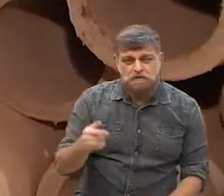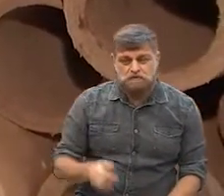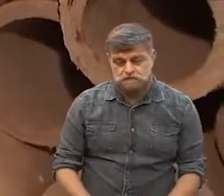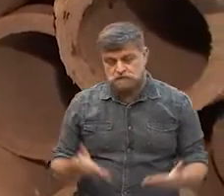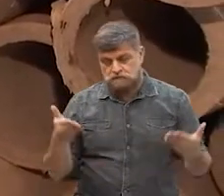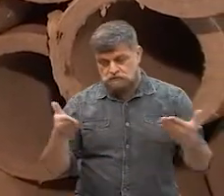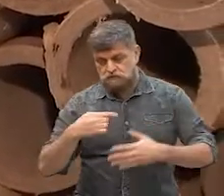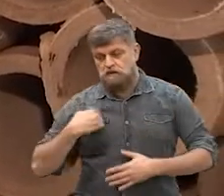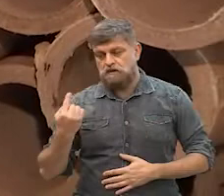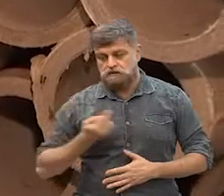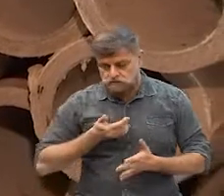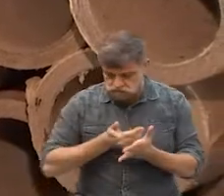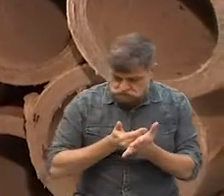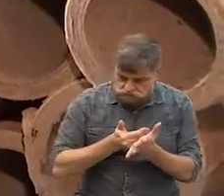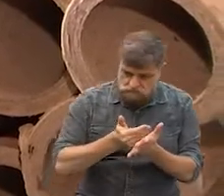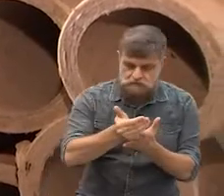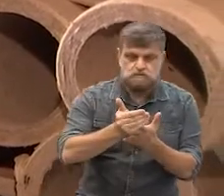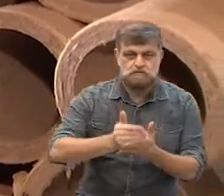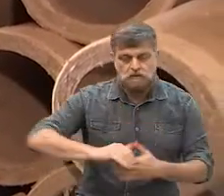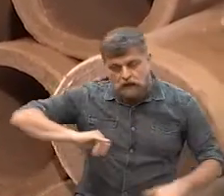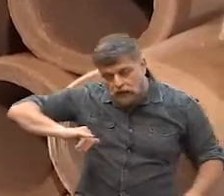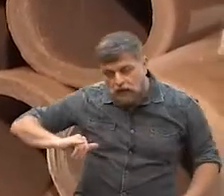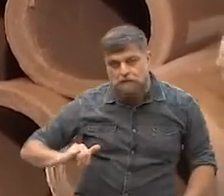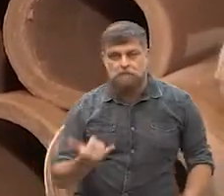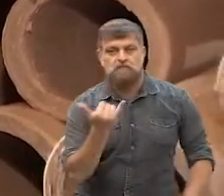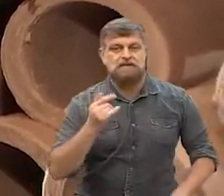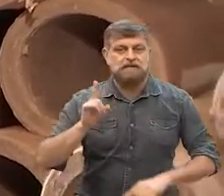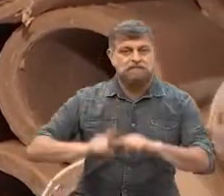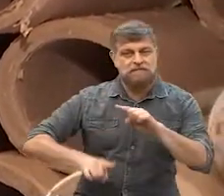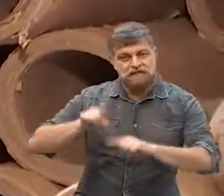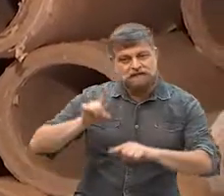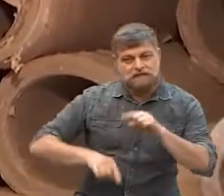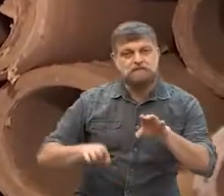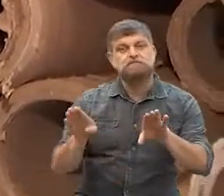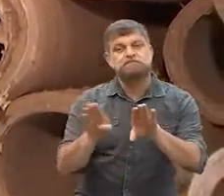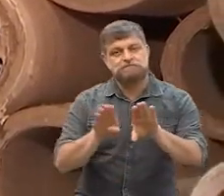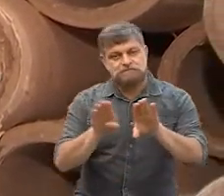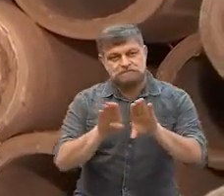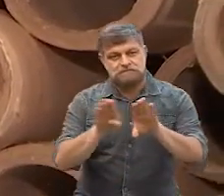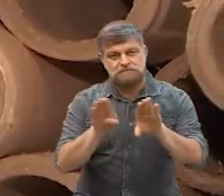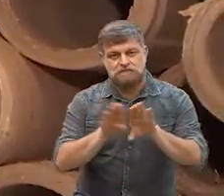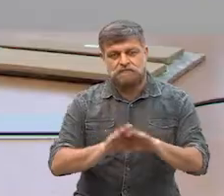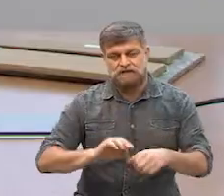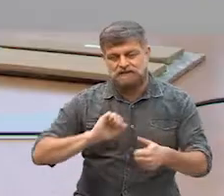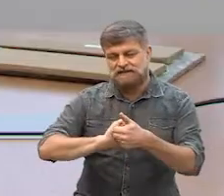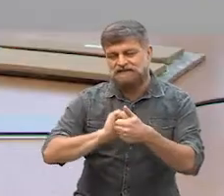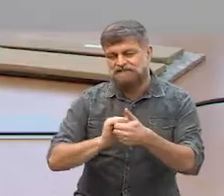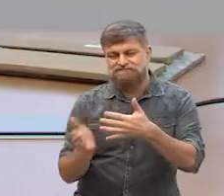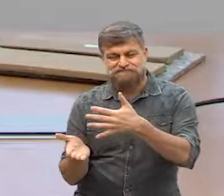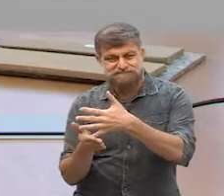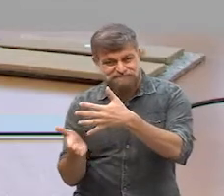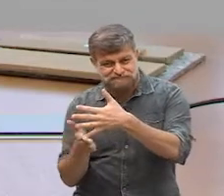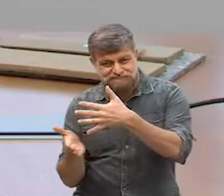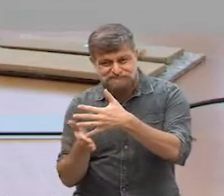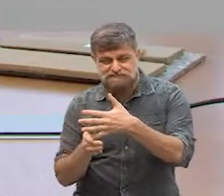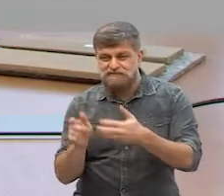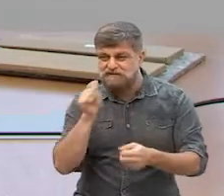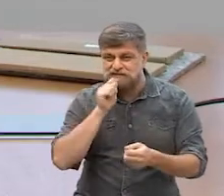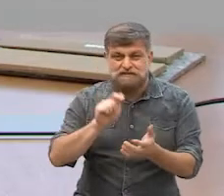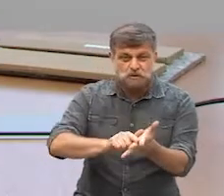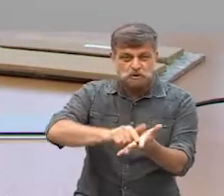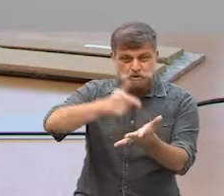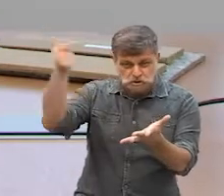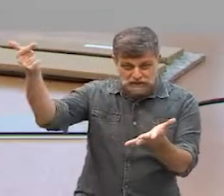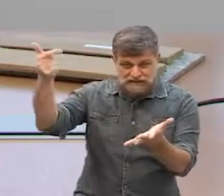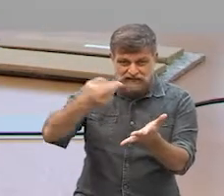então a gente começou a estar aproveitando esse material e também materiais de baixa qualidade, né, como jornal,